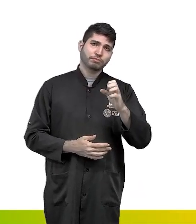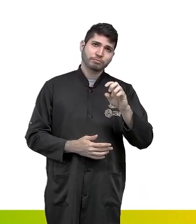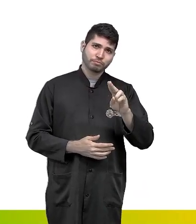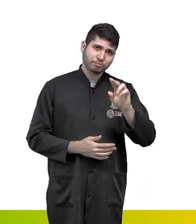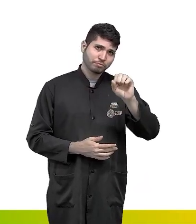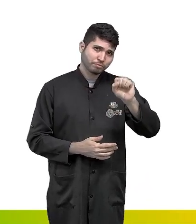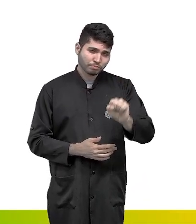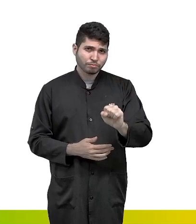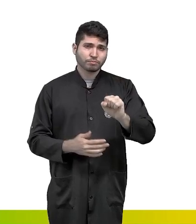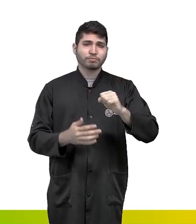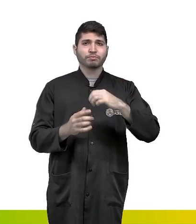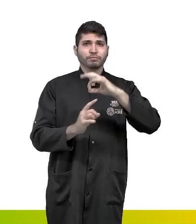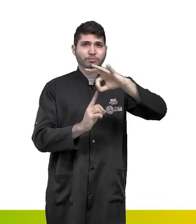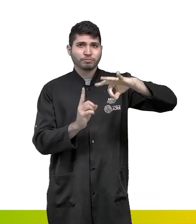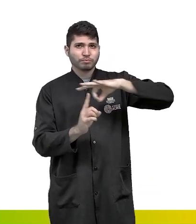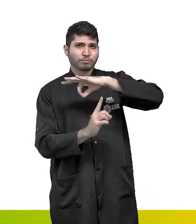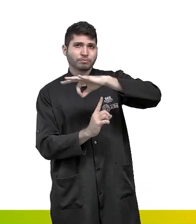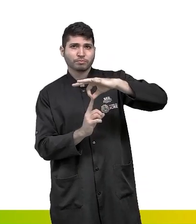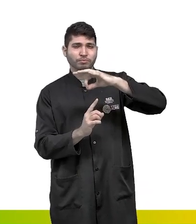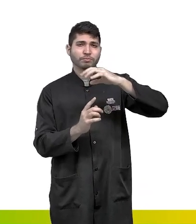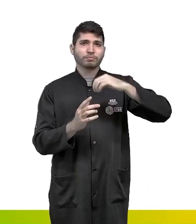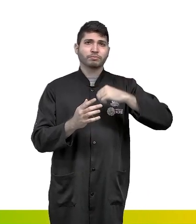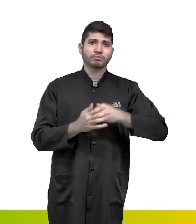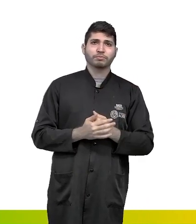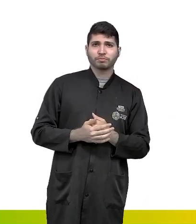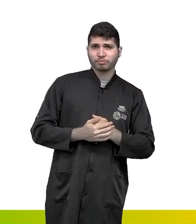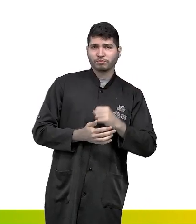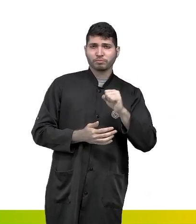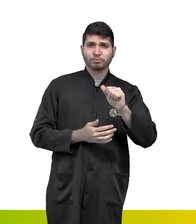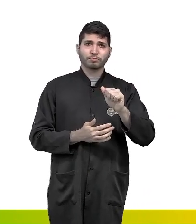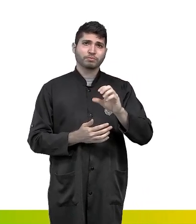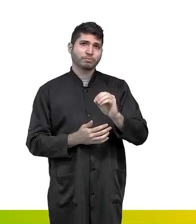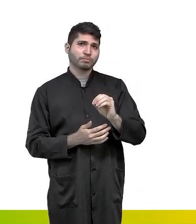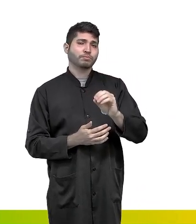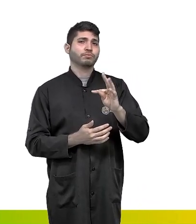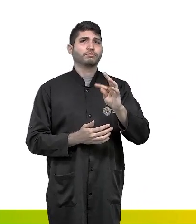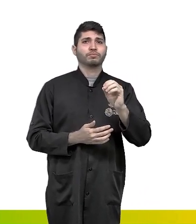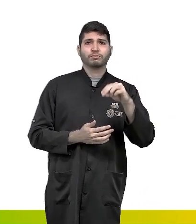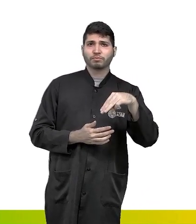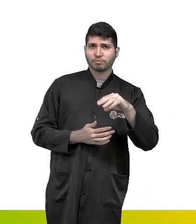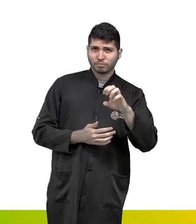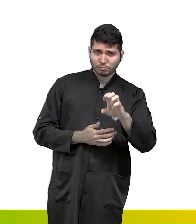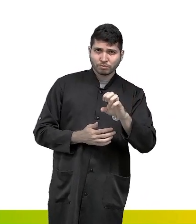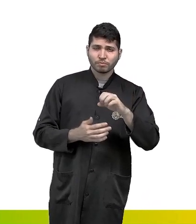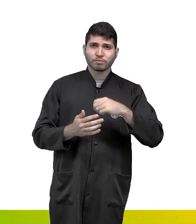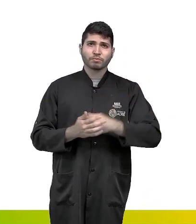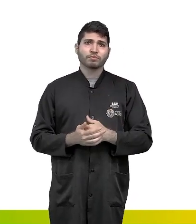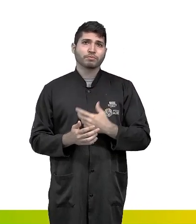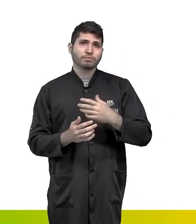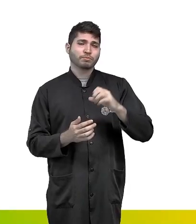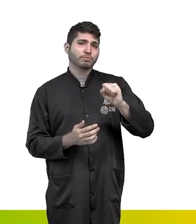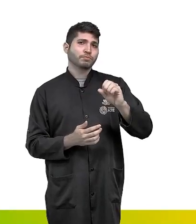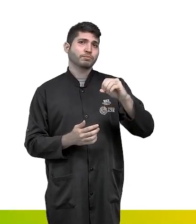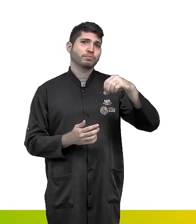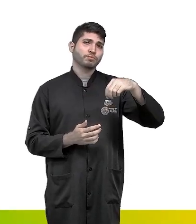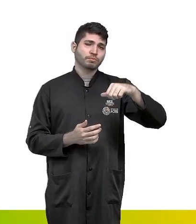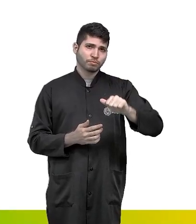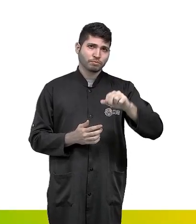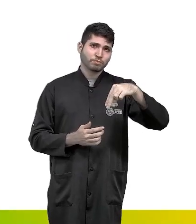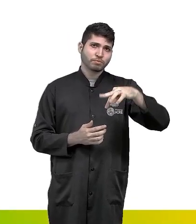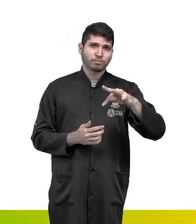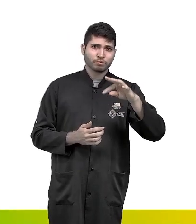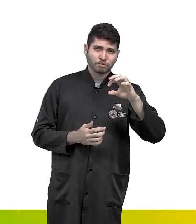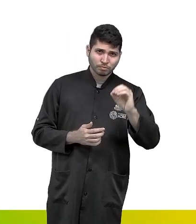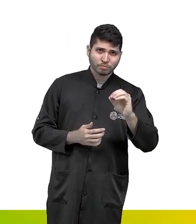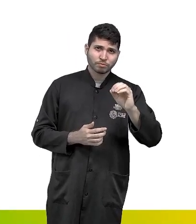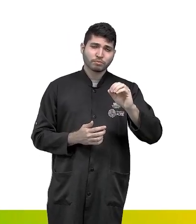Seguro, Espírito Santo, São Tomé, São Vicente, Santo Antônio, Santo Amaro,